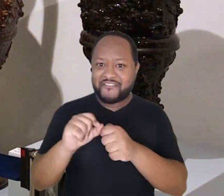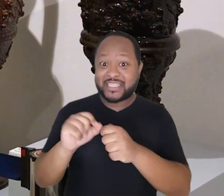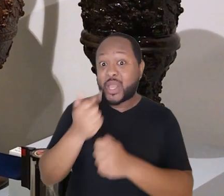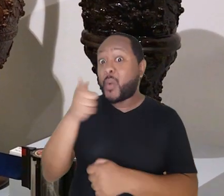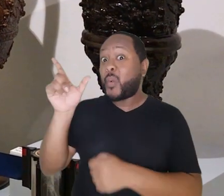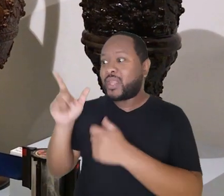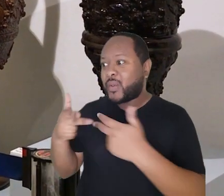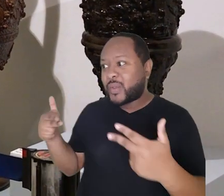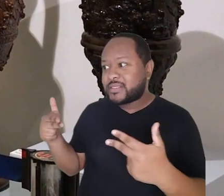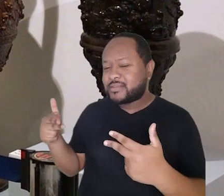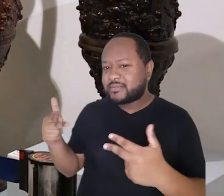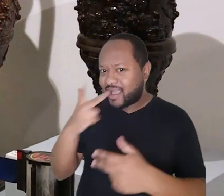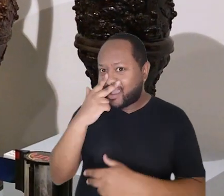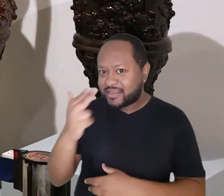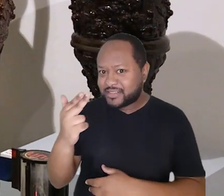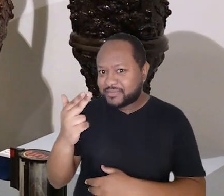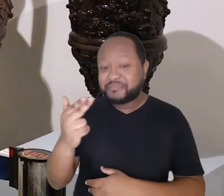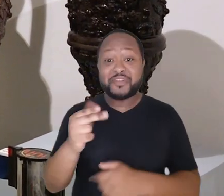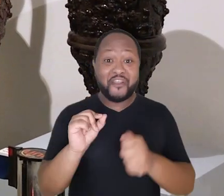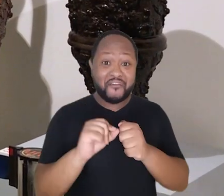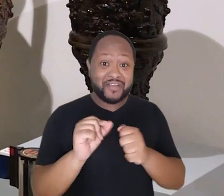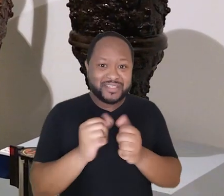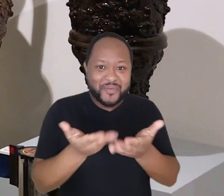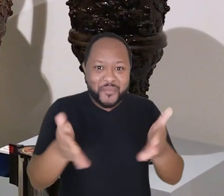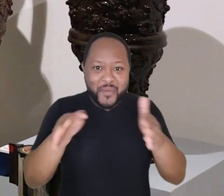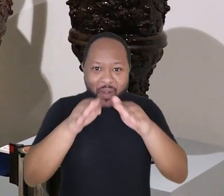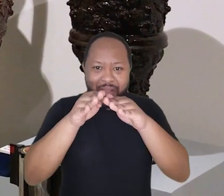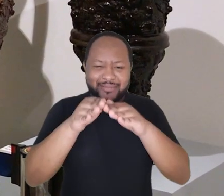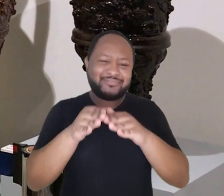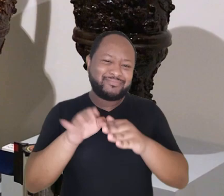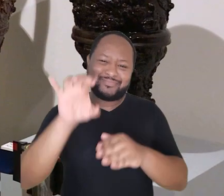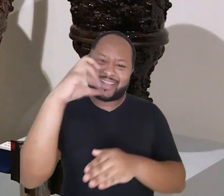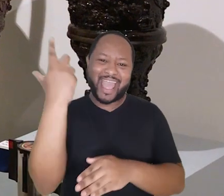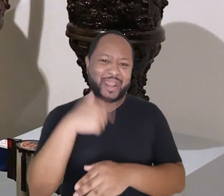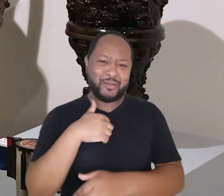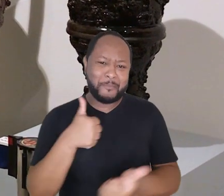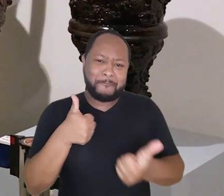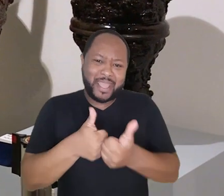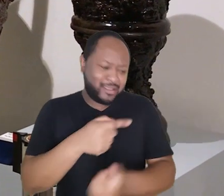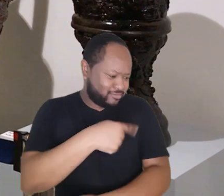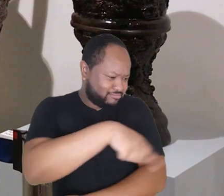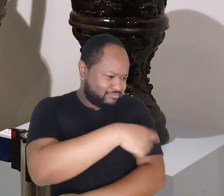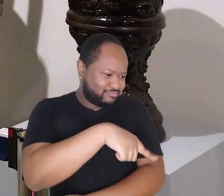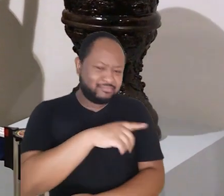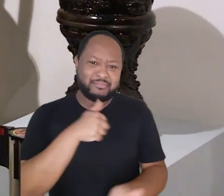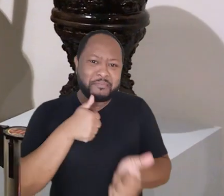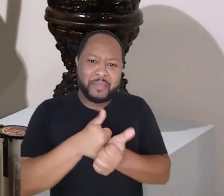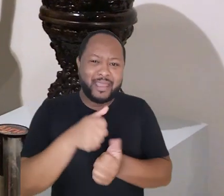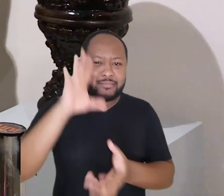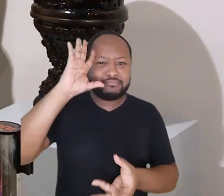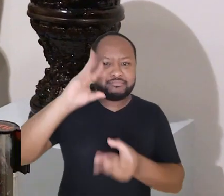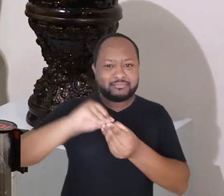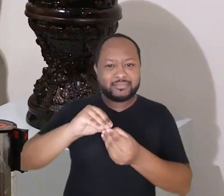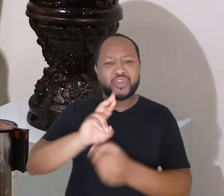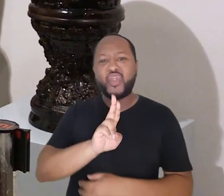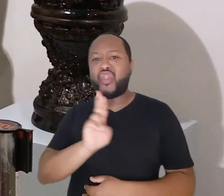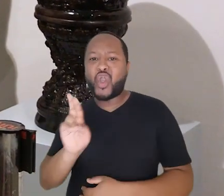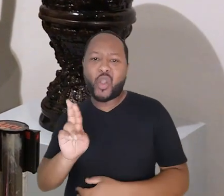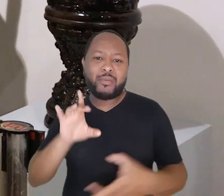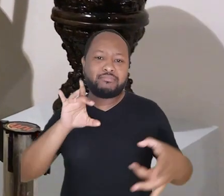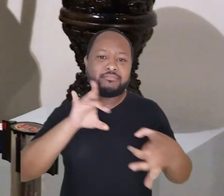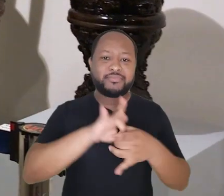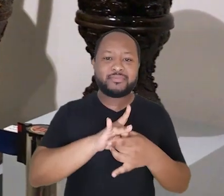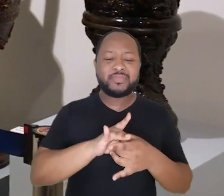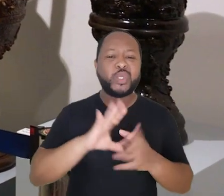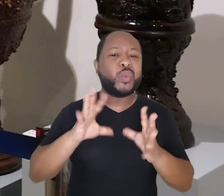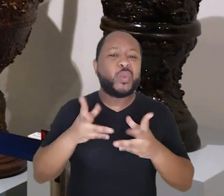coisa? Ele fazia pote? Deve ser, porque eu fiquei parado aqui na frente e deu a dica, né? Também ajuda, o nome, tudo fica, aqui é